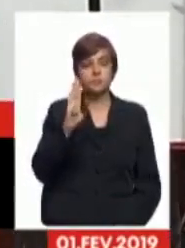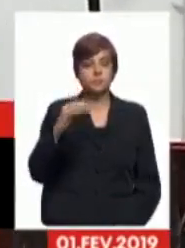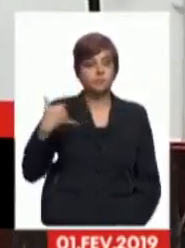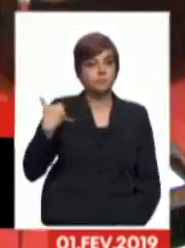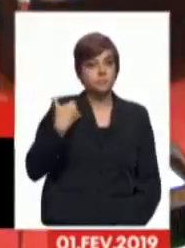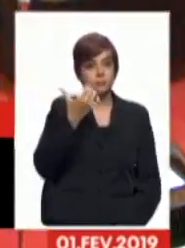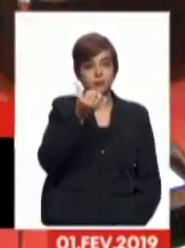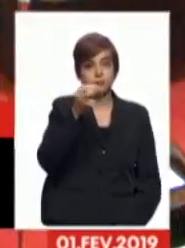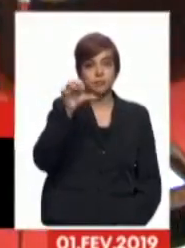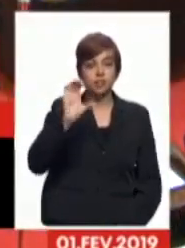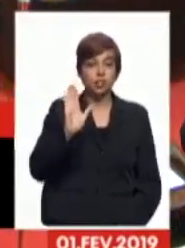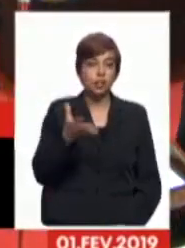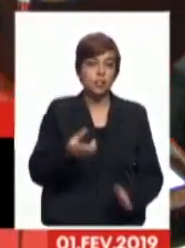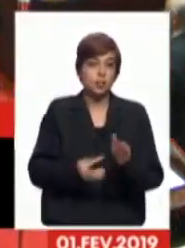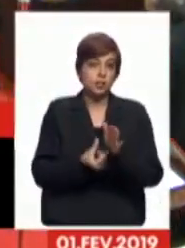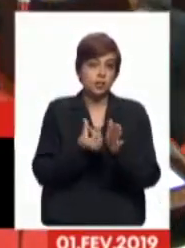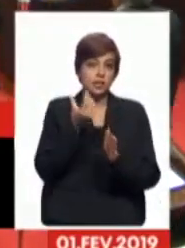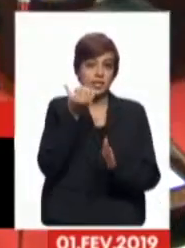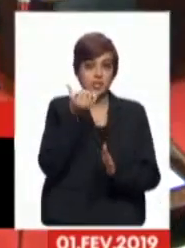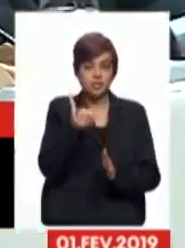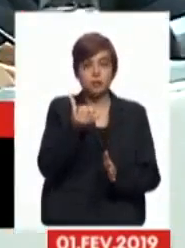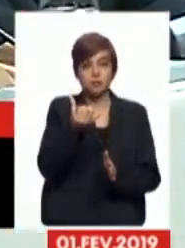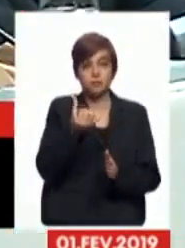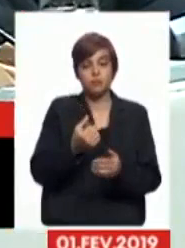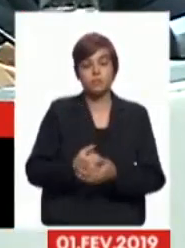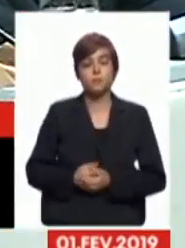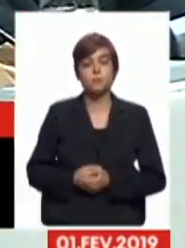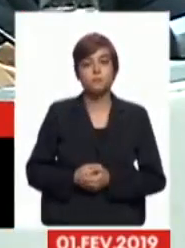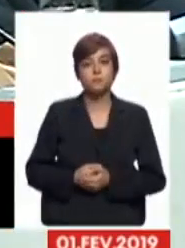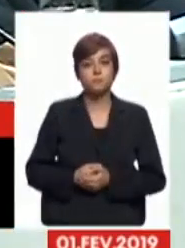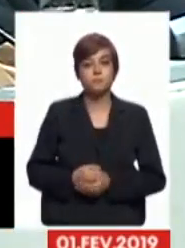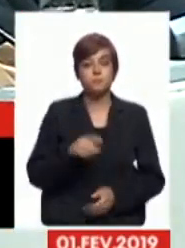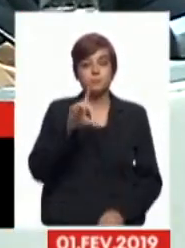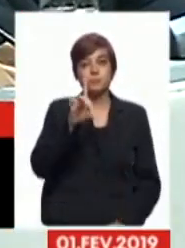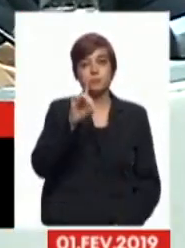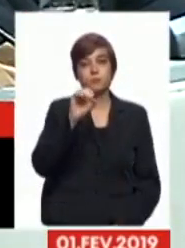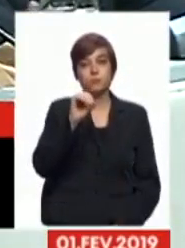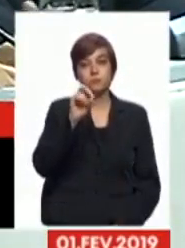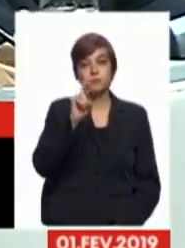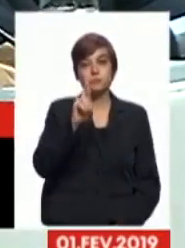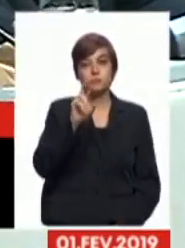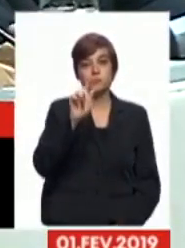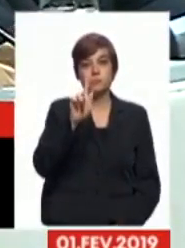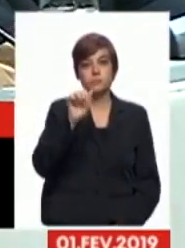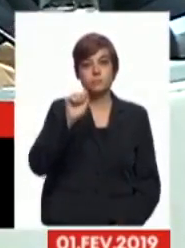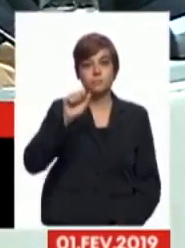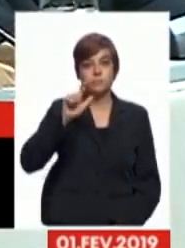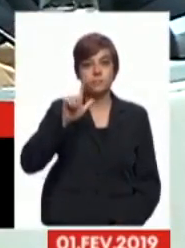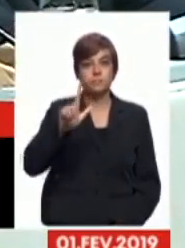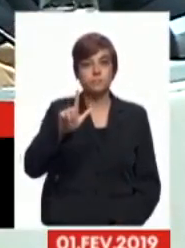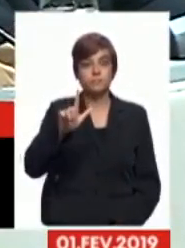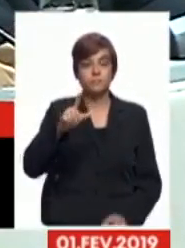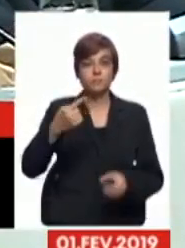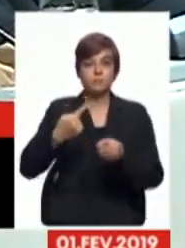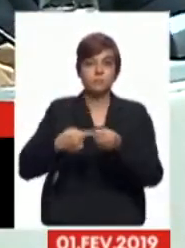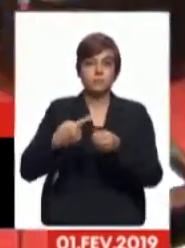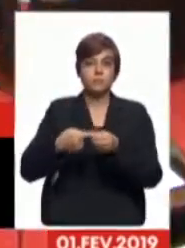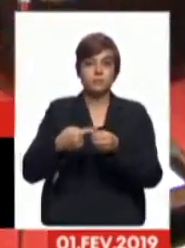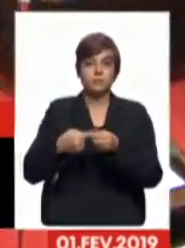reeleito para o sexto mandato na Assembleia. Dorgal Gustavo Sade Lafayette de